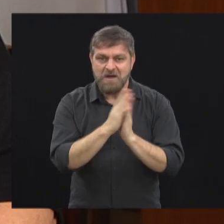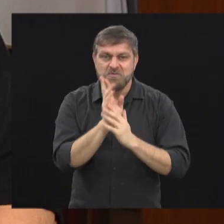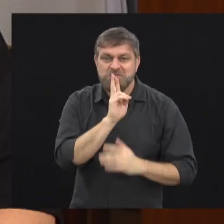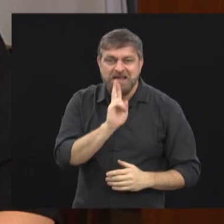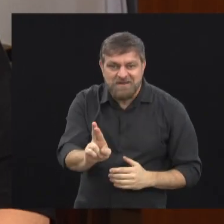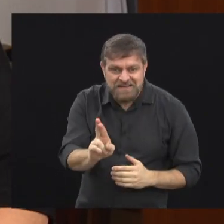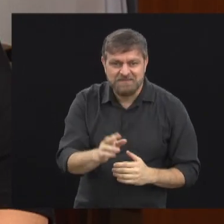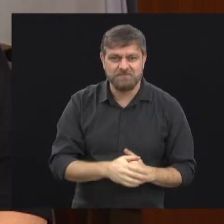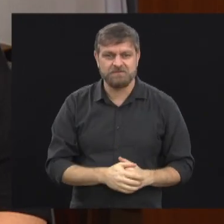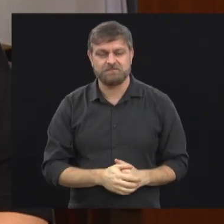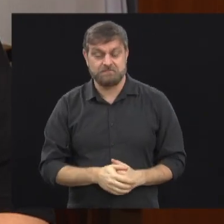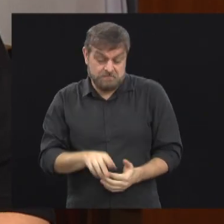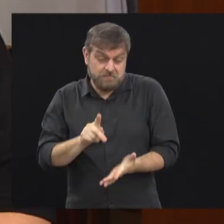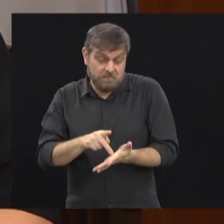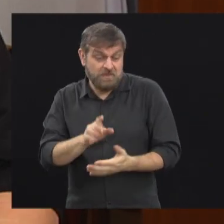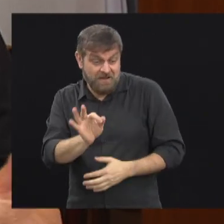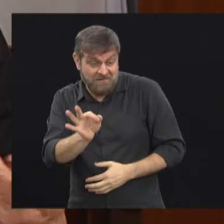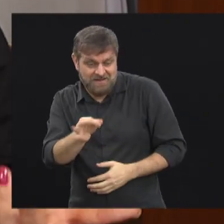a gente